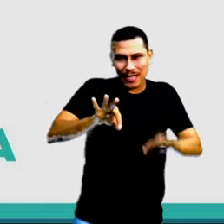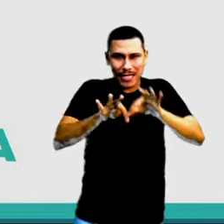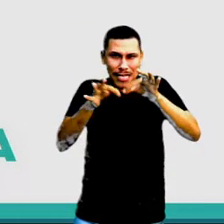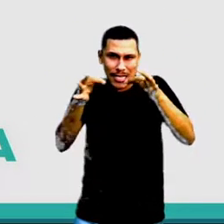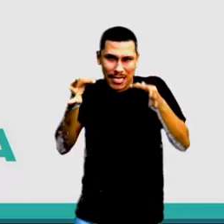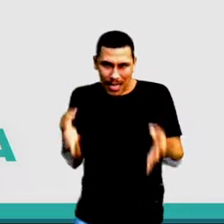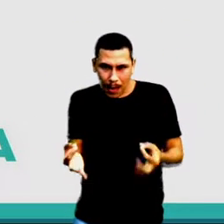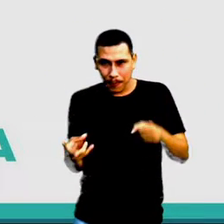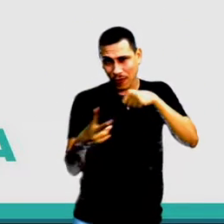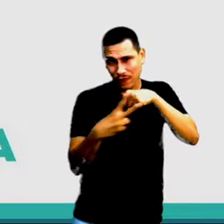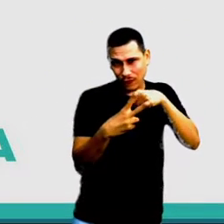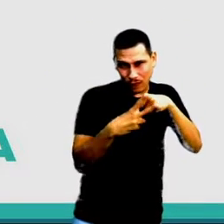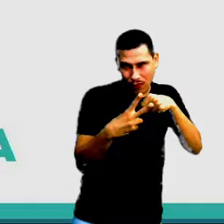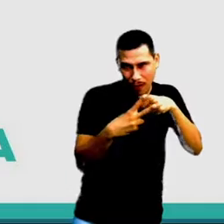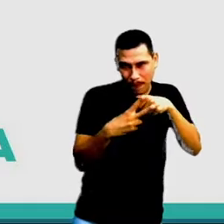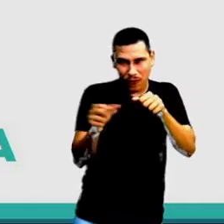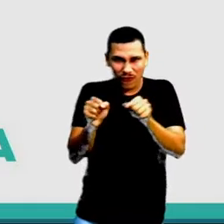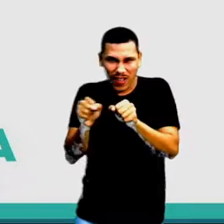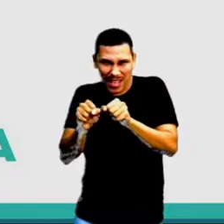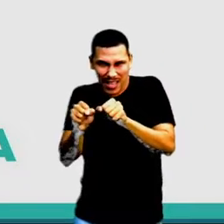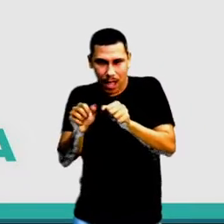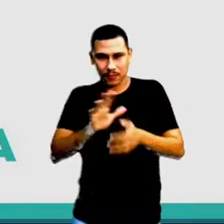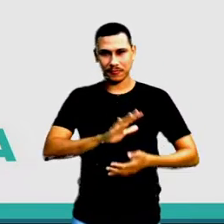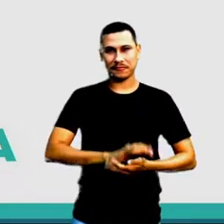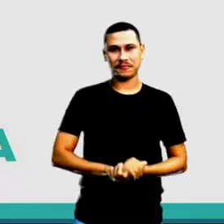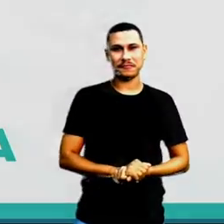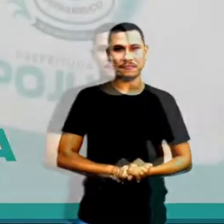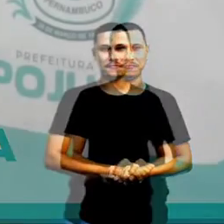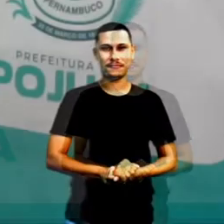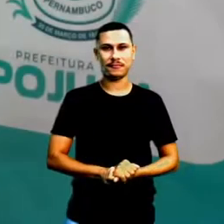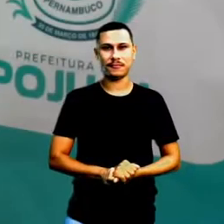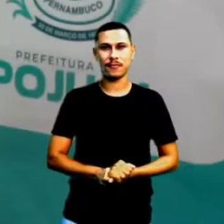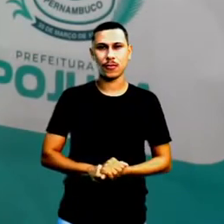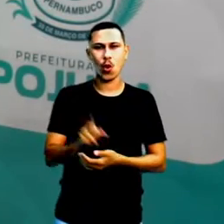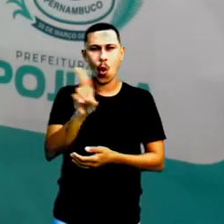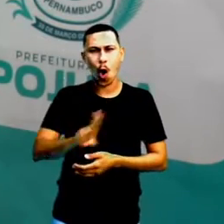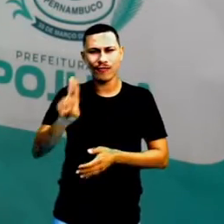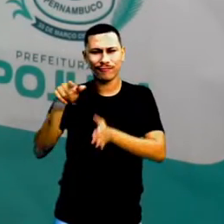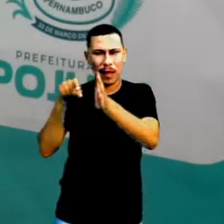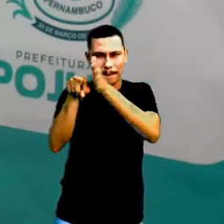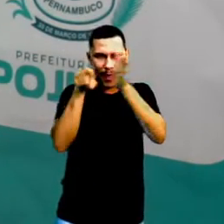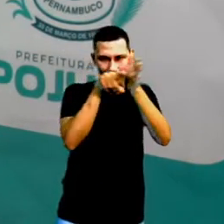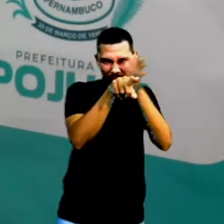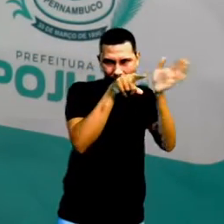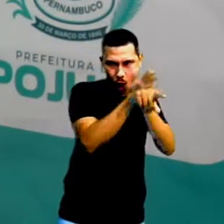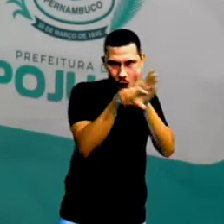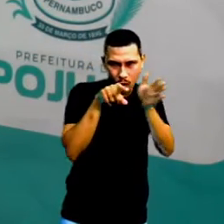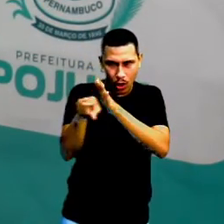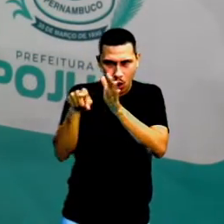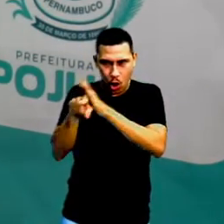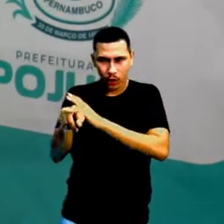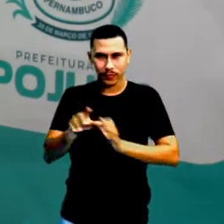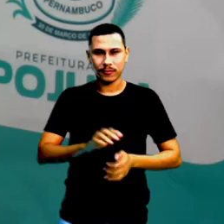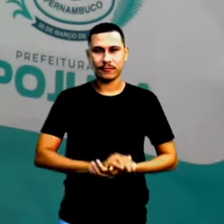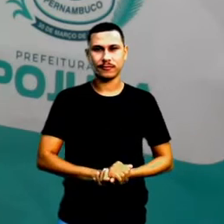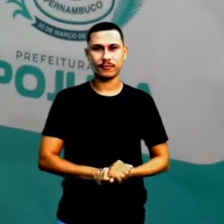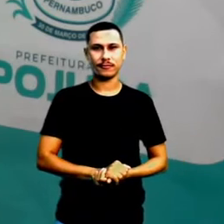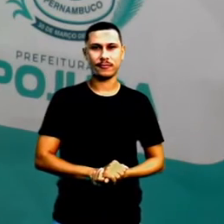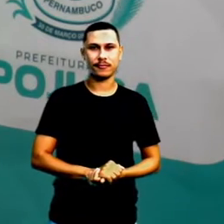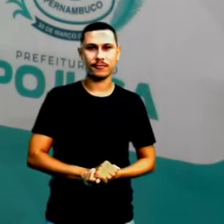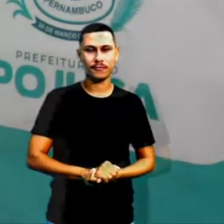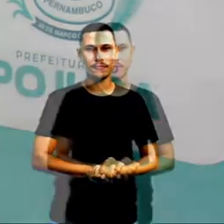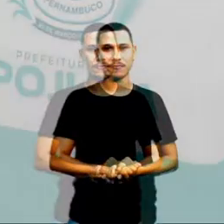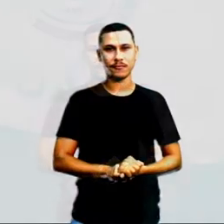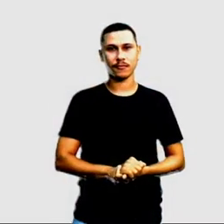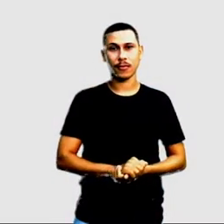with Does, ou seja, o presente simples e as perguntas com o auxiliar Does, ok? Então vamos